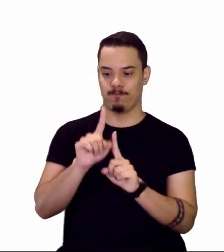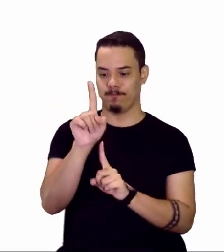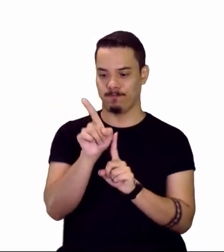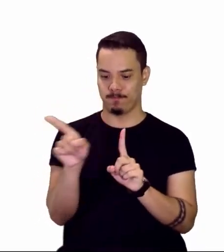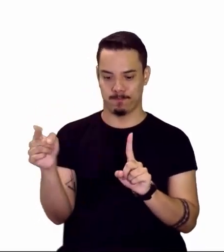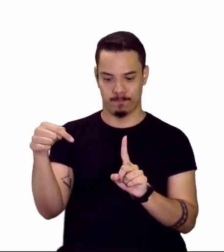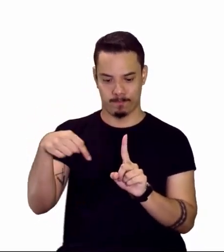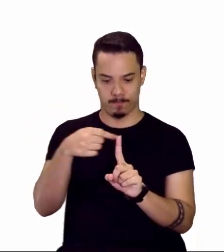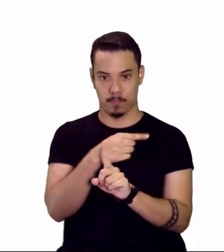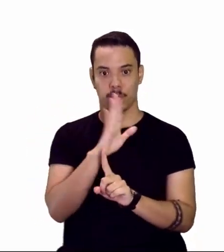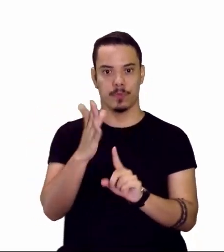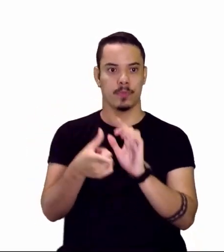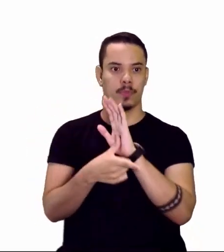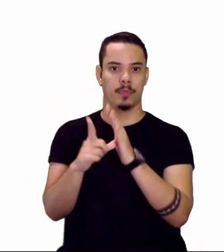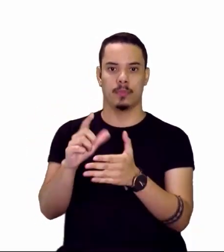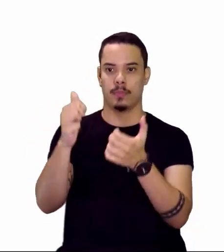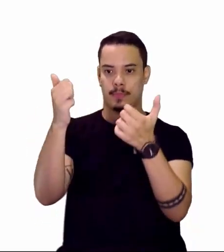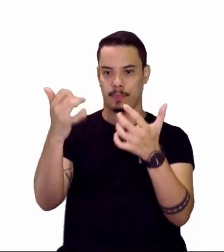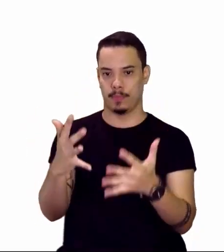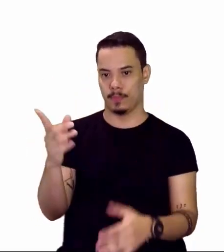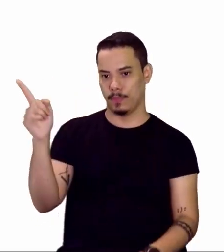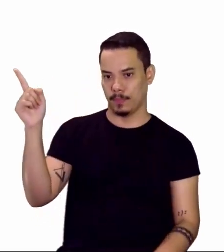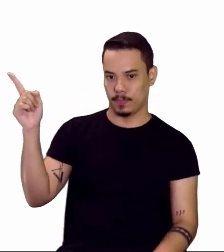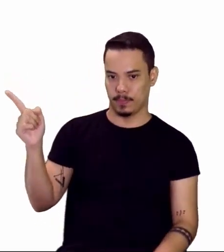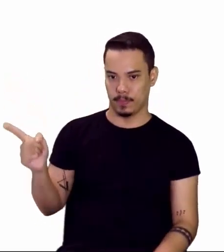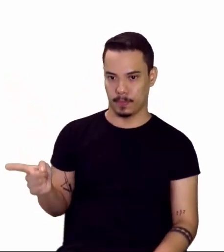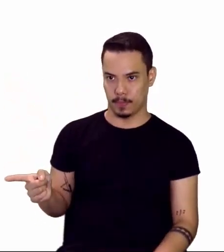CCl4, tem um ângulo de...